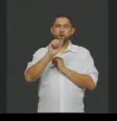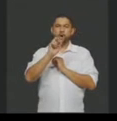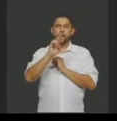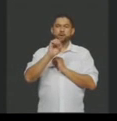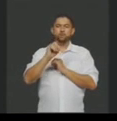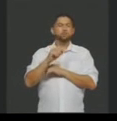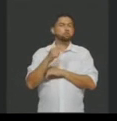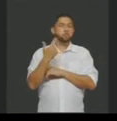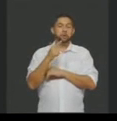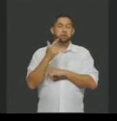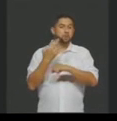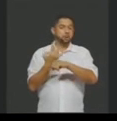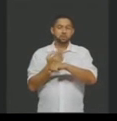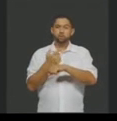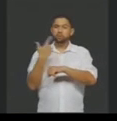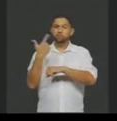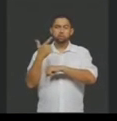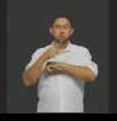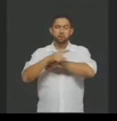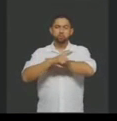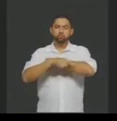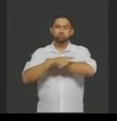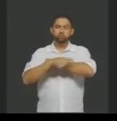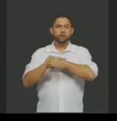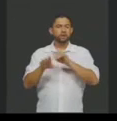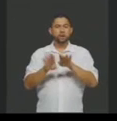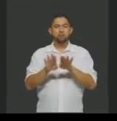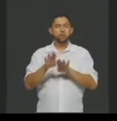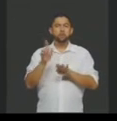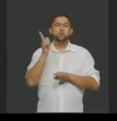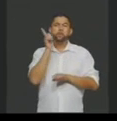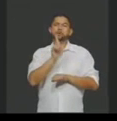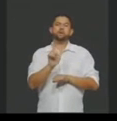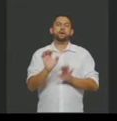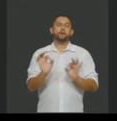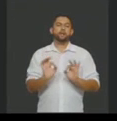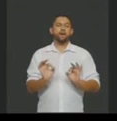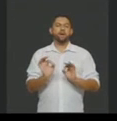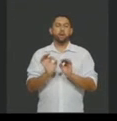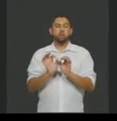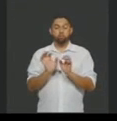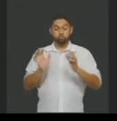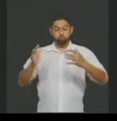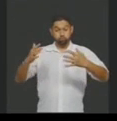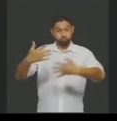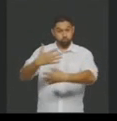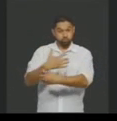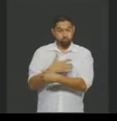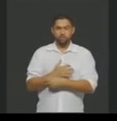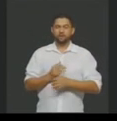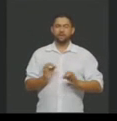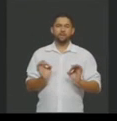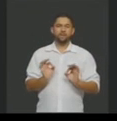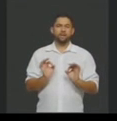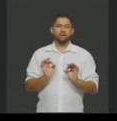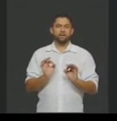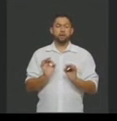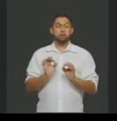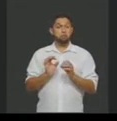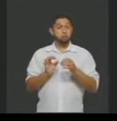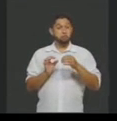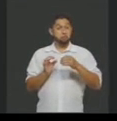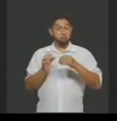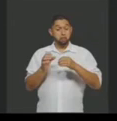cílio, que não tem flagelo, e que não é capaz de formar esse pseudópode igual a ameba